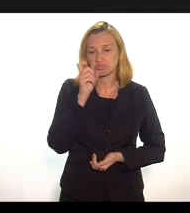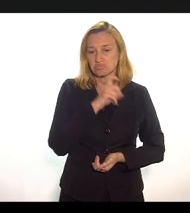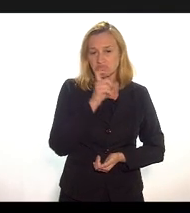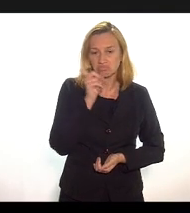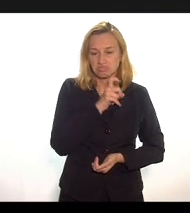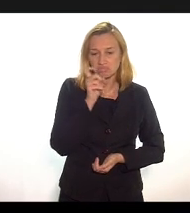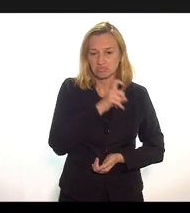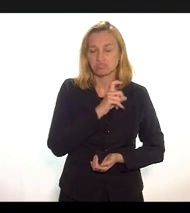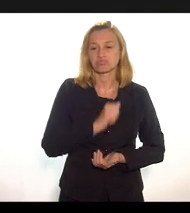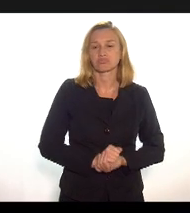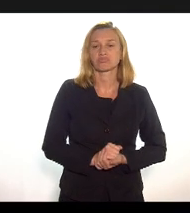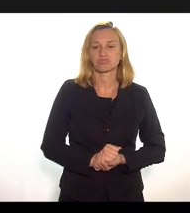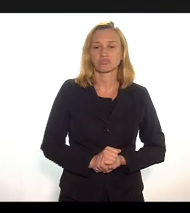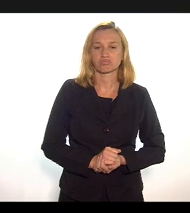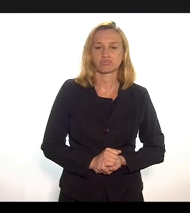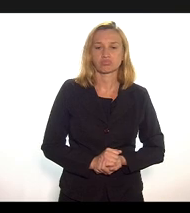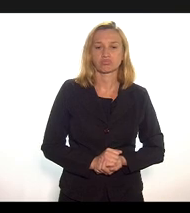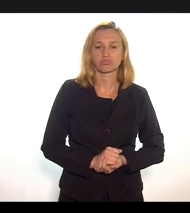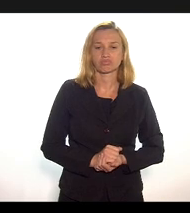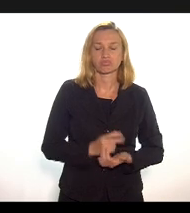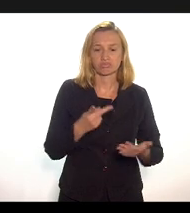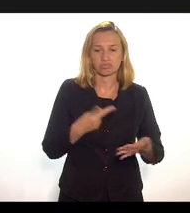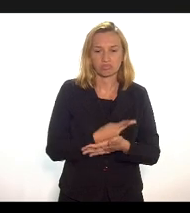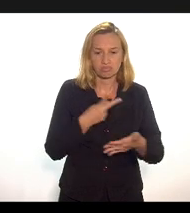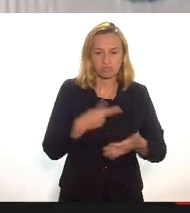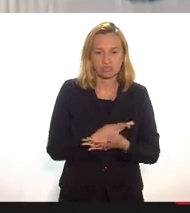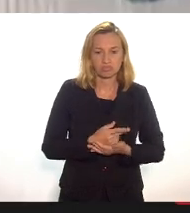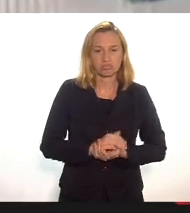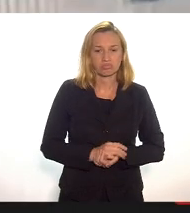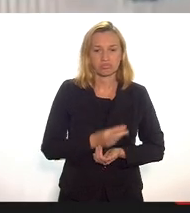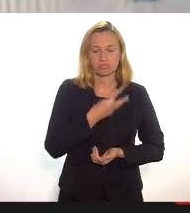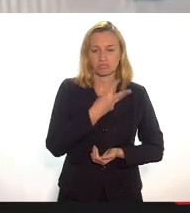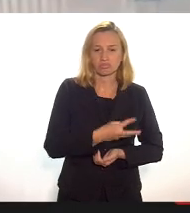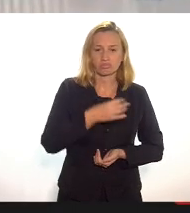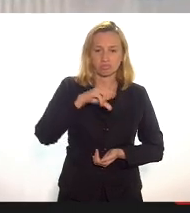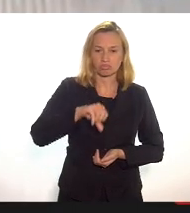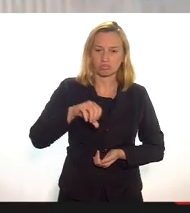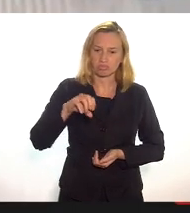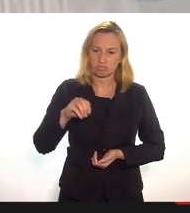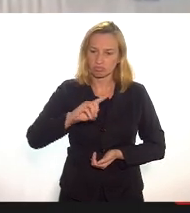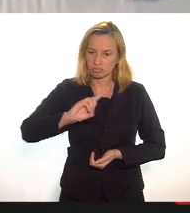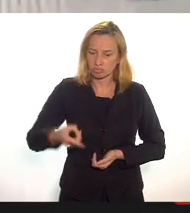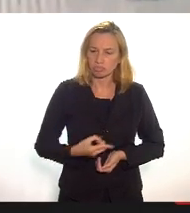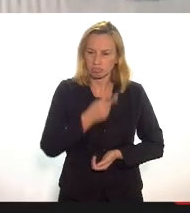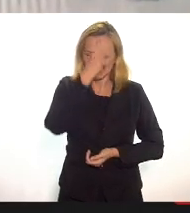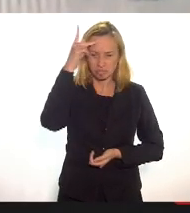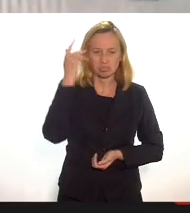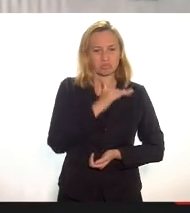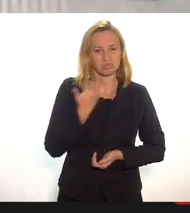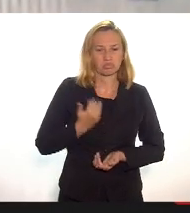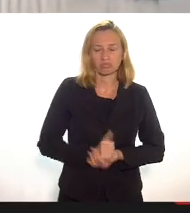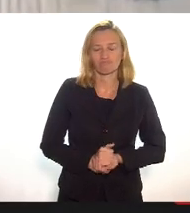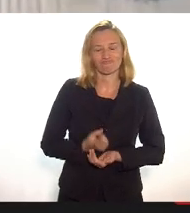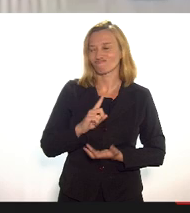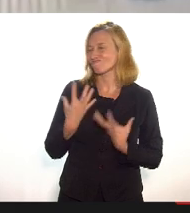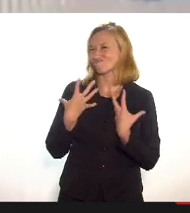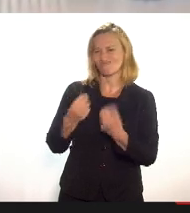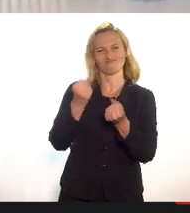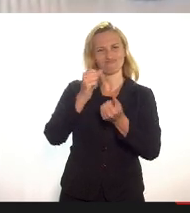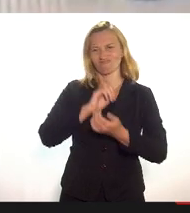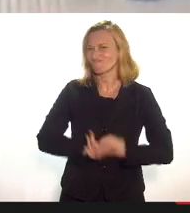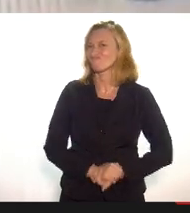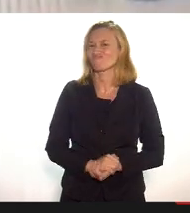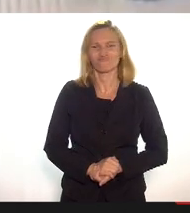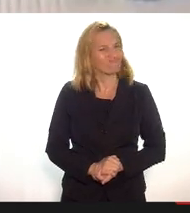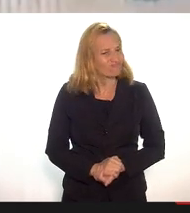é fraudulenta, ela é criminosa. 390 mil pessoas mortas. Gente, não dá para a gente